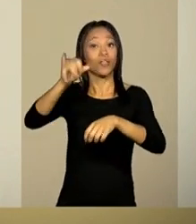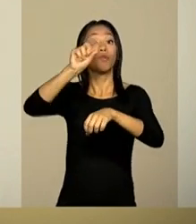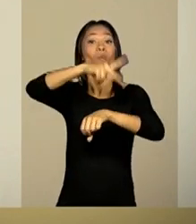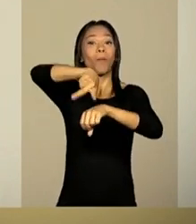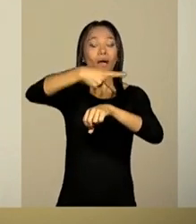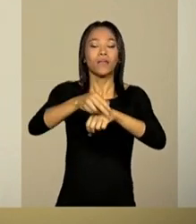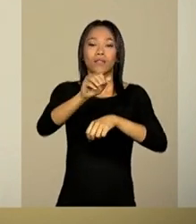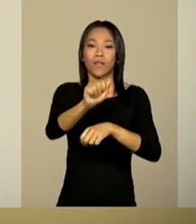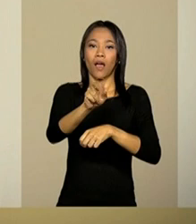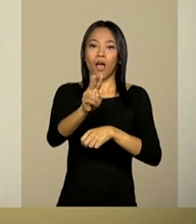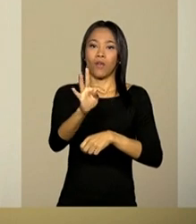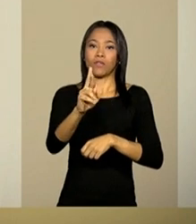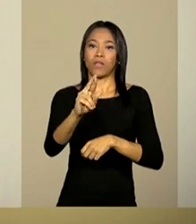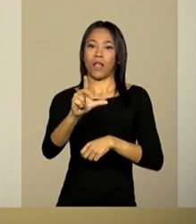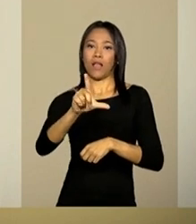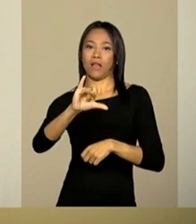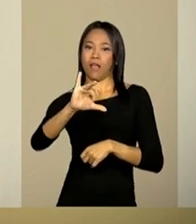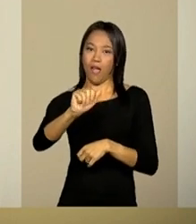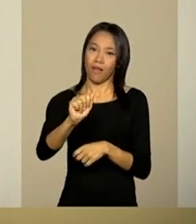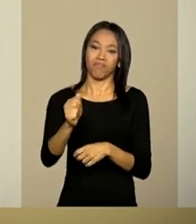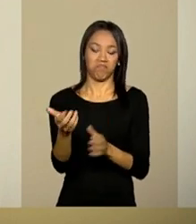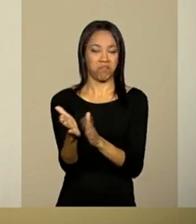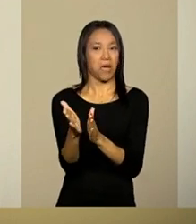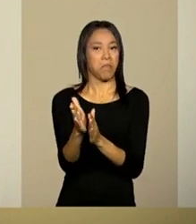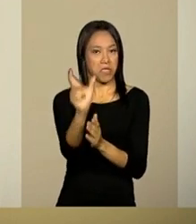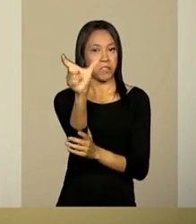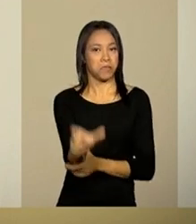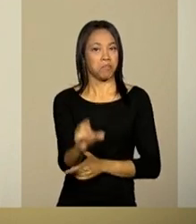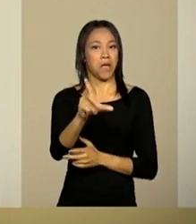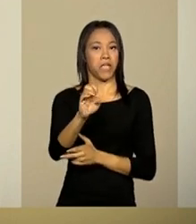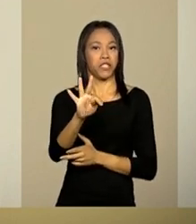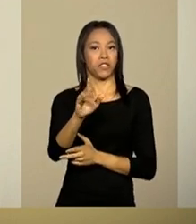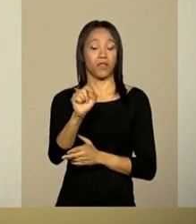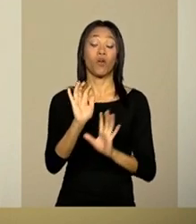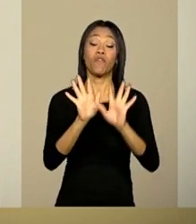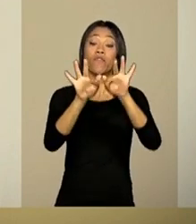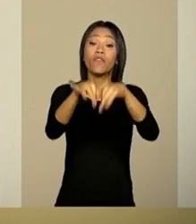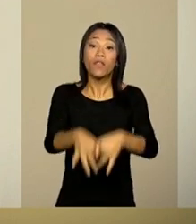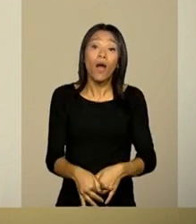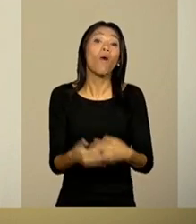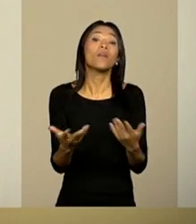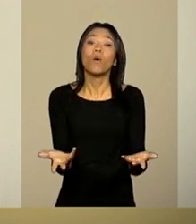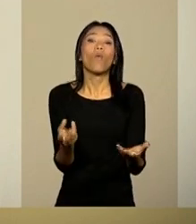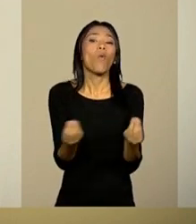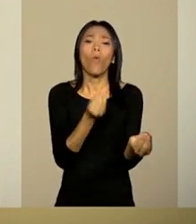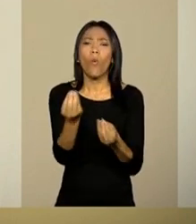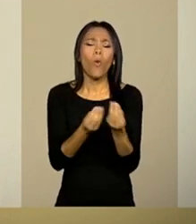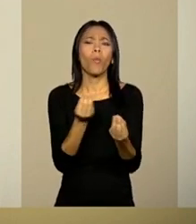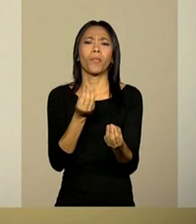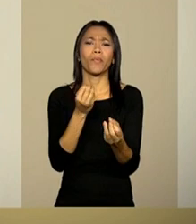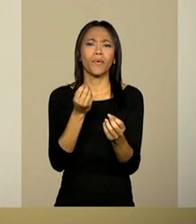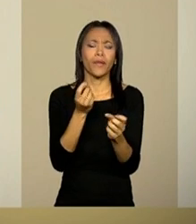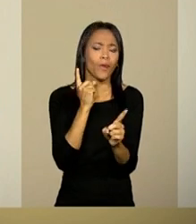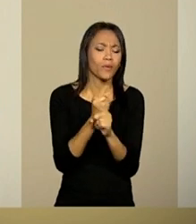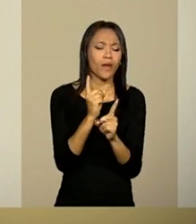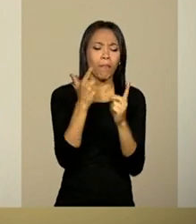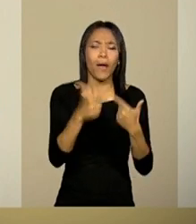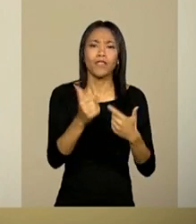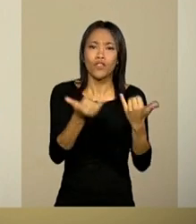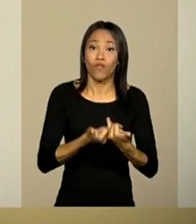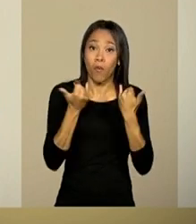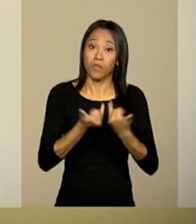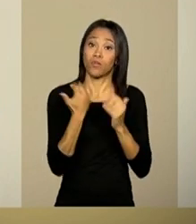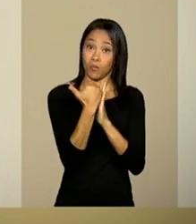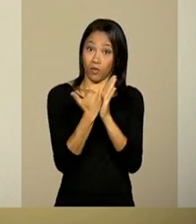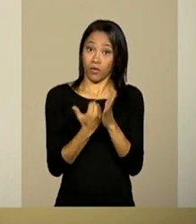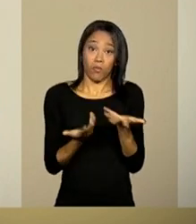sucesso Você não acha Luciano A Letícia tá de parabéns presidenta agora para terminar onde os estudantes encontram mais informações sobre o Ciências sem